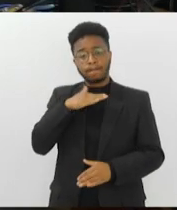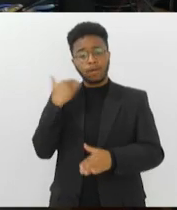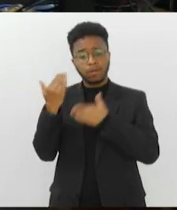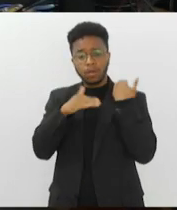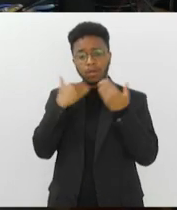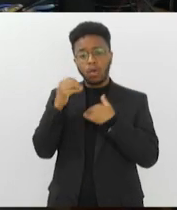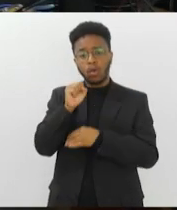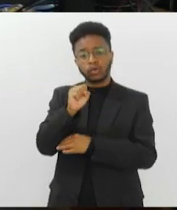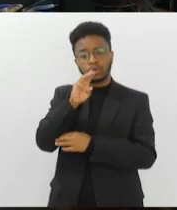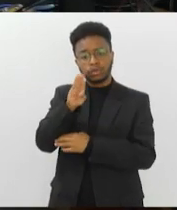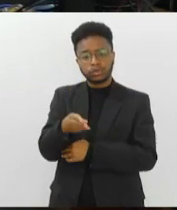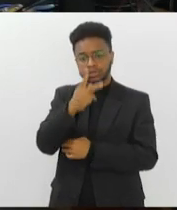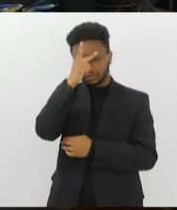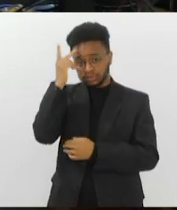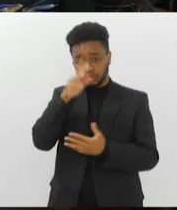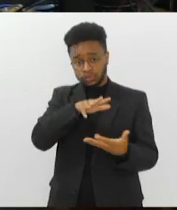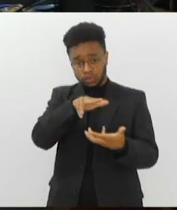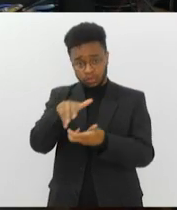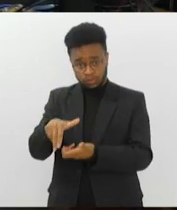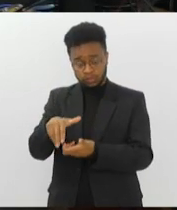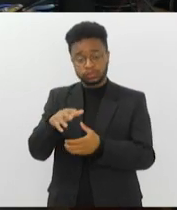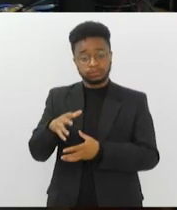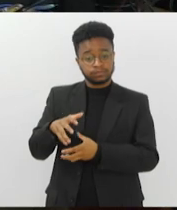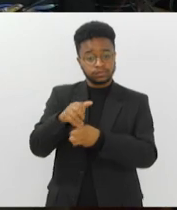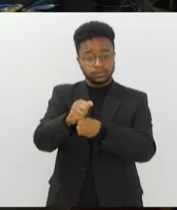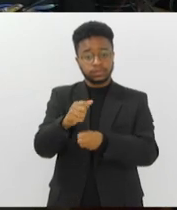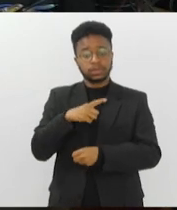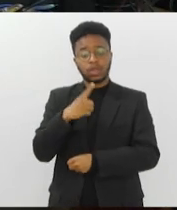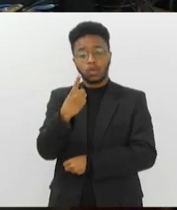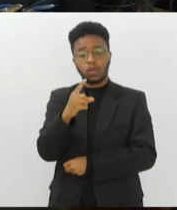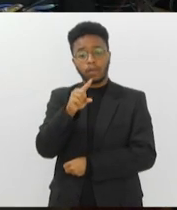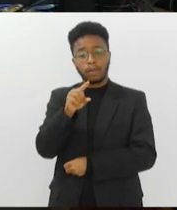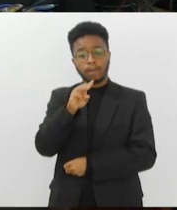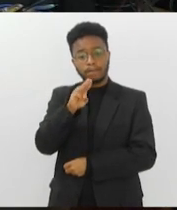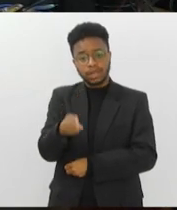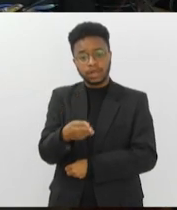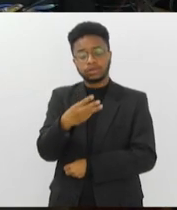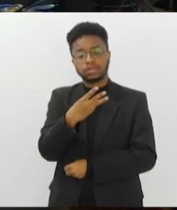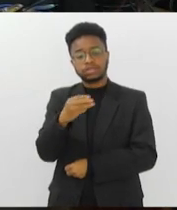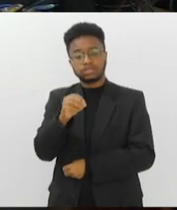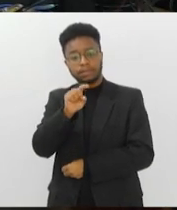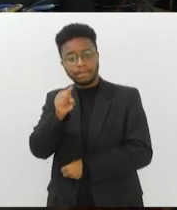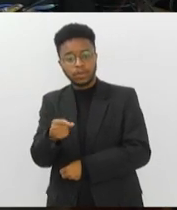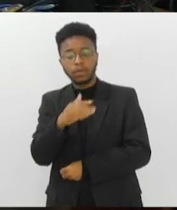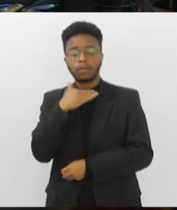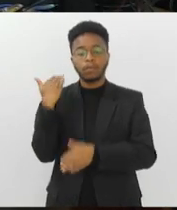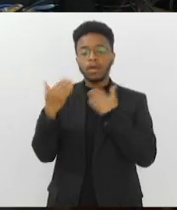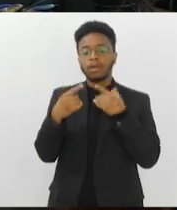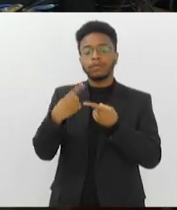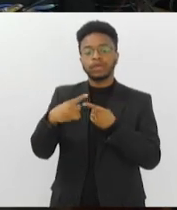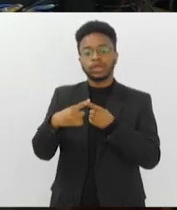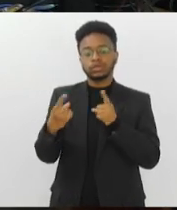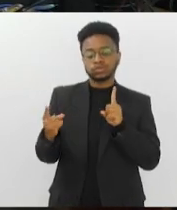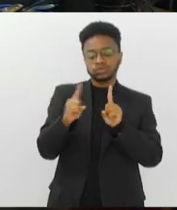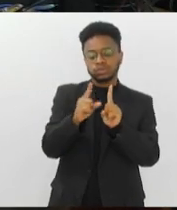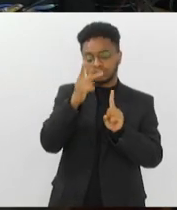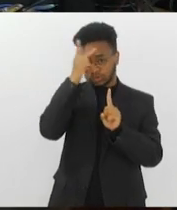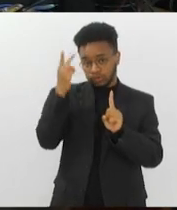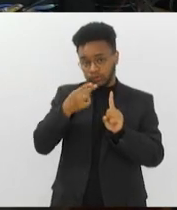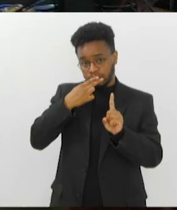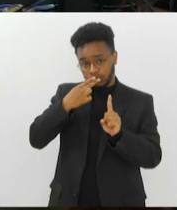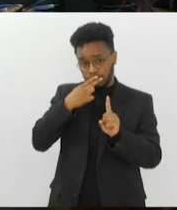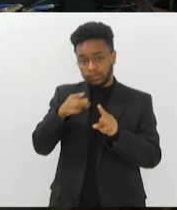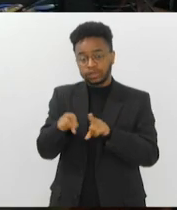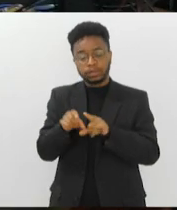de pessoas por ano no mundo. Desse total, 1 milhão e 300 mil morrem porque convivem com outras pessoas que fumam. A campanha